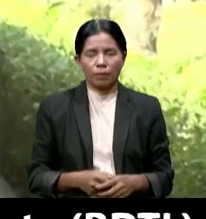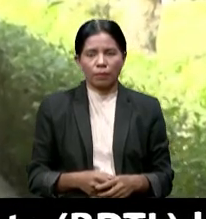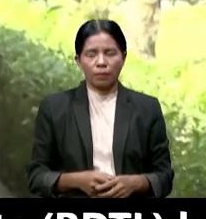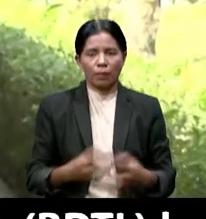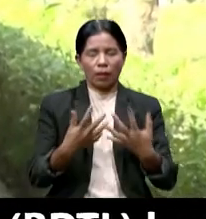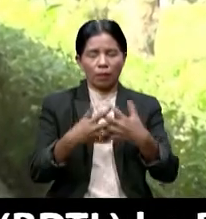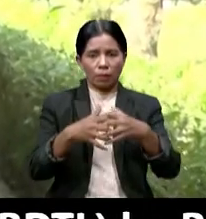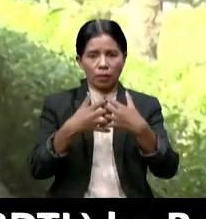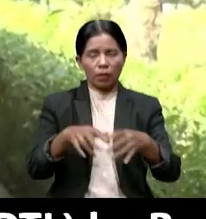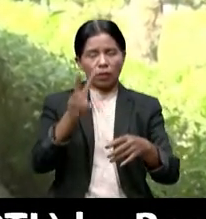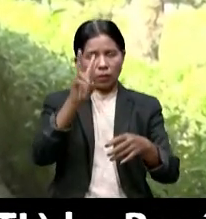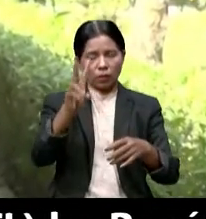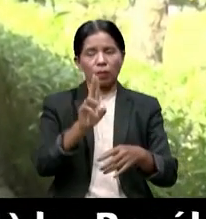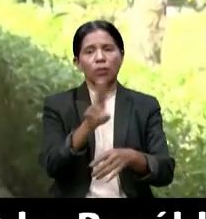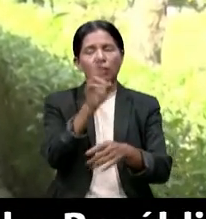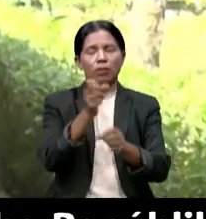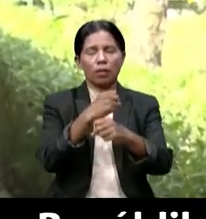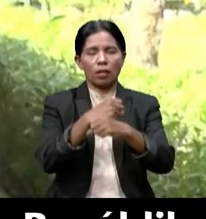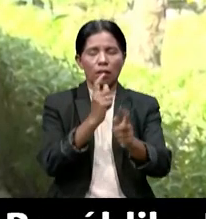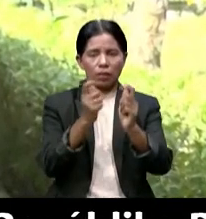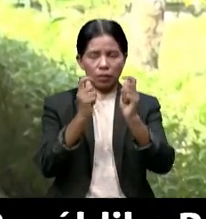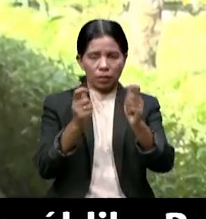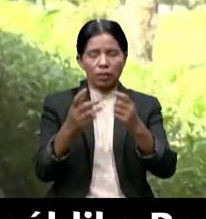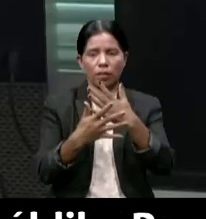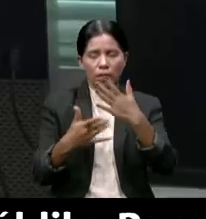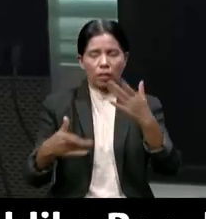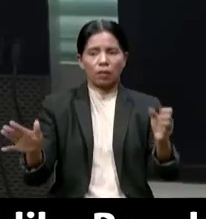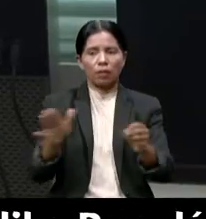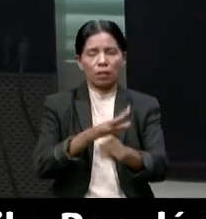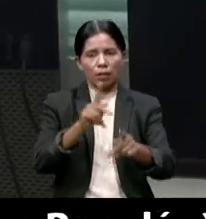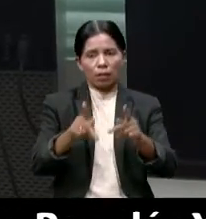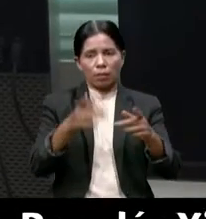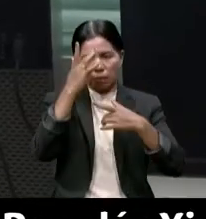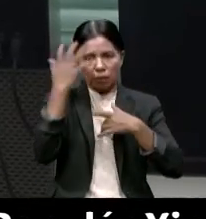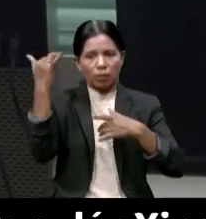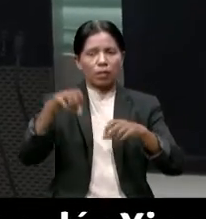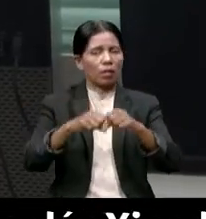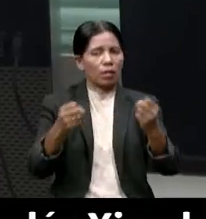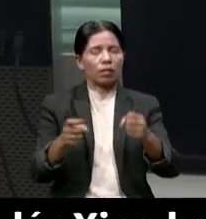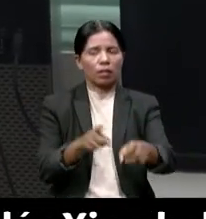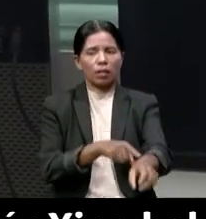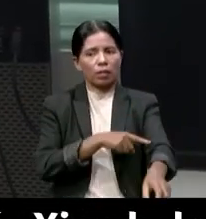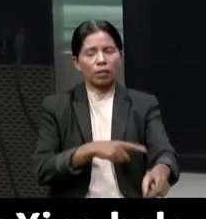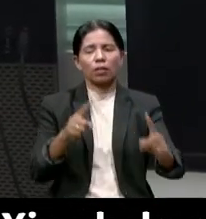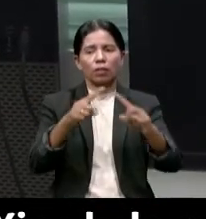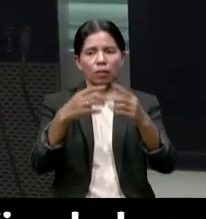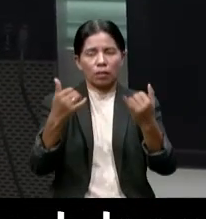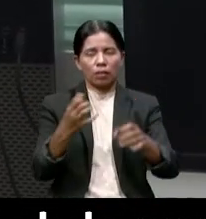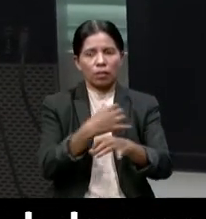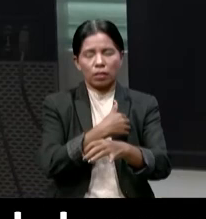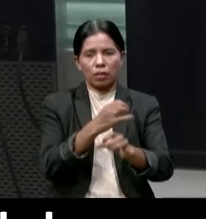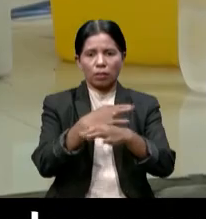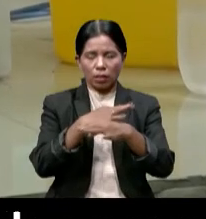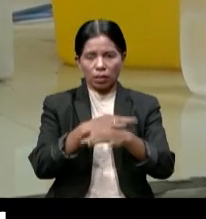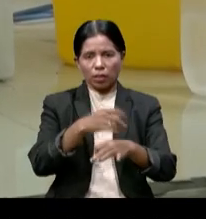Máquina Rúa Nebe Durante Ne Usa Hodi Haloteste Barán Completo para Paciente Sira Avaria Cleurona, Maibeto Horas Ne Sida Ocalo Manutenção,